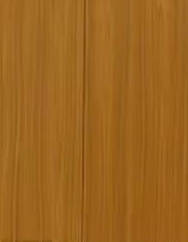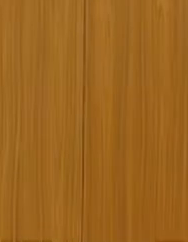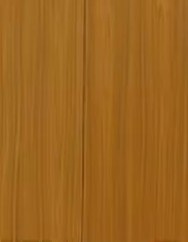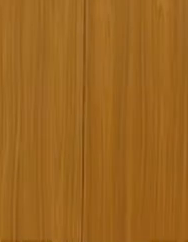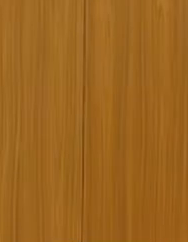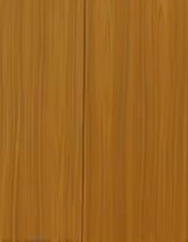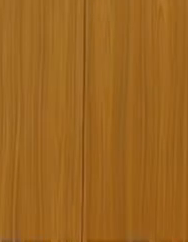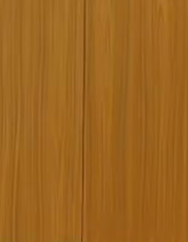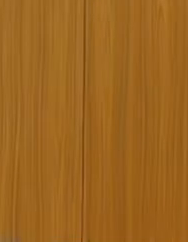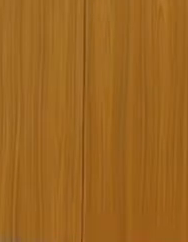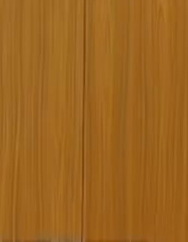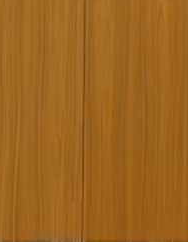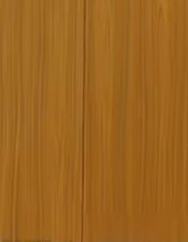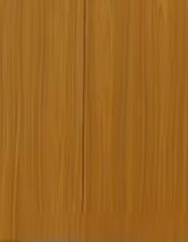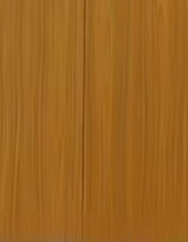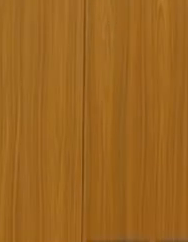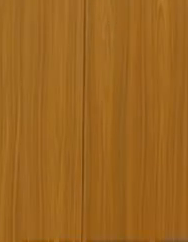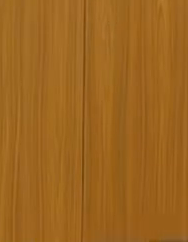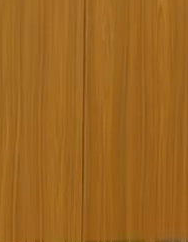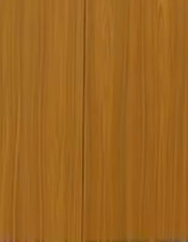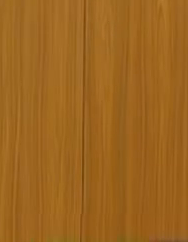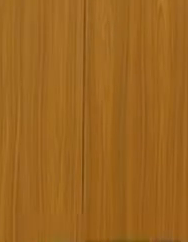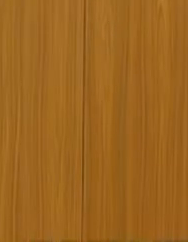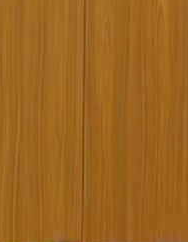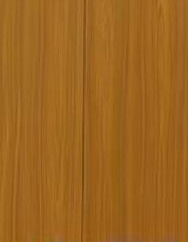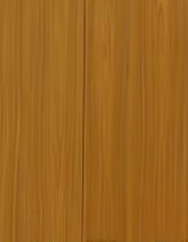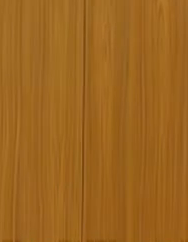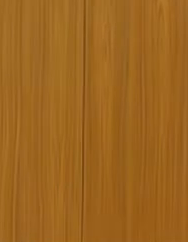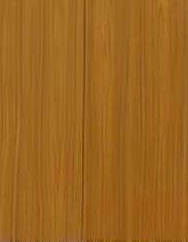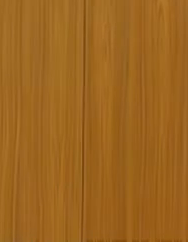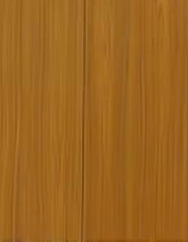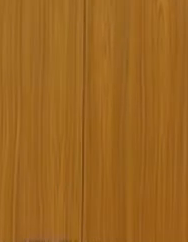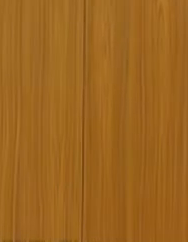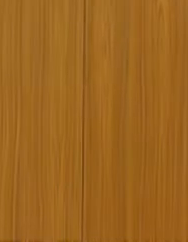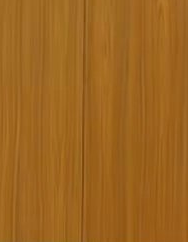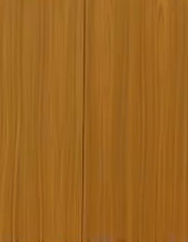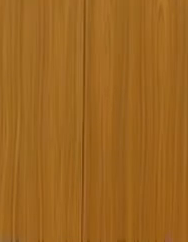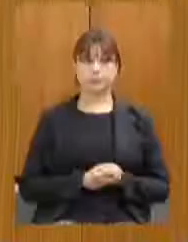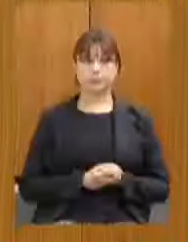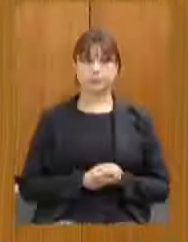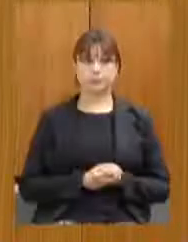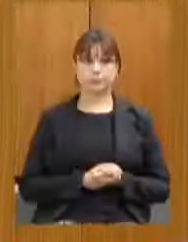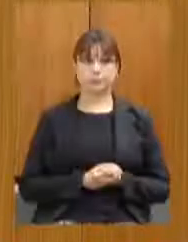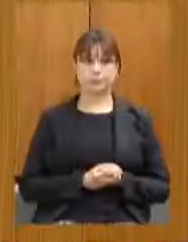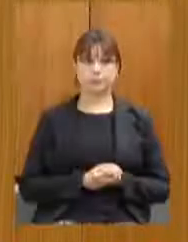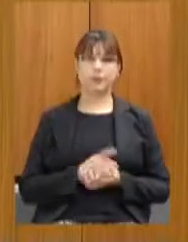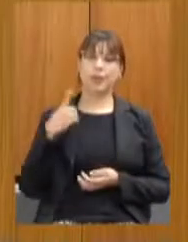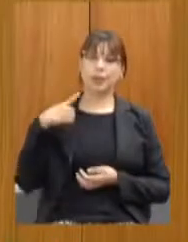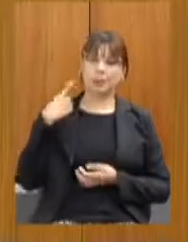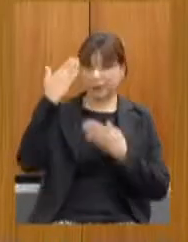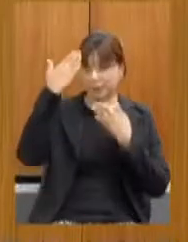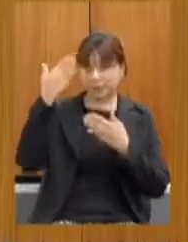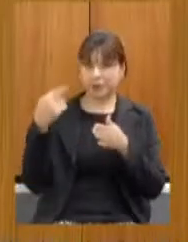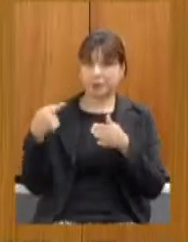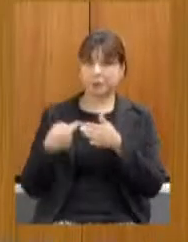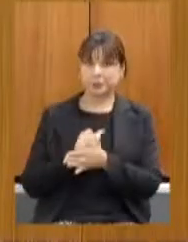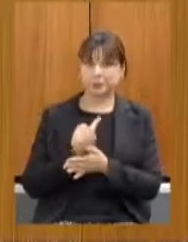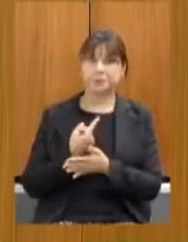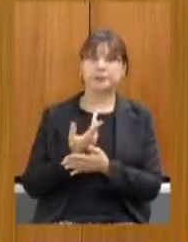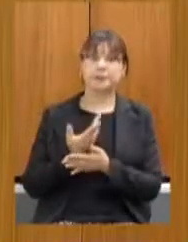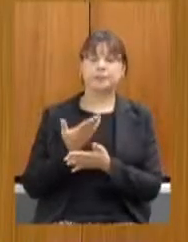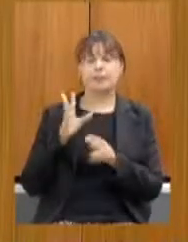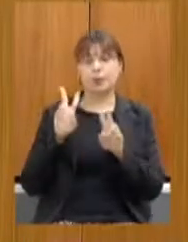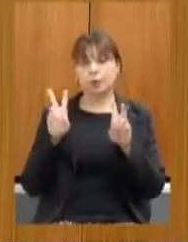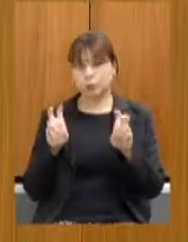Paulo obrigado pelas perguntas em relação à educação às voltas aulas nós